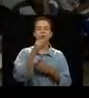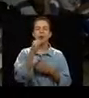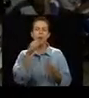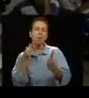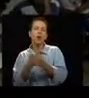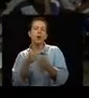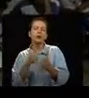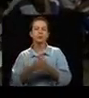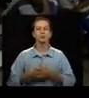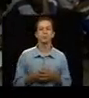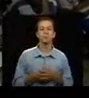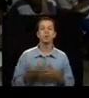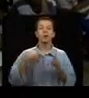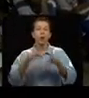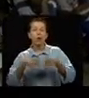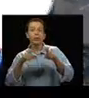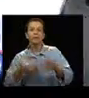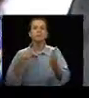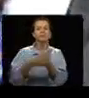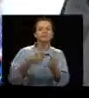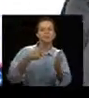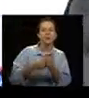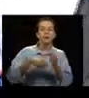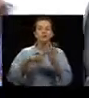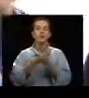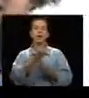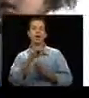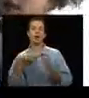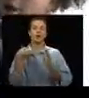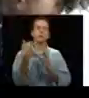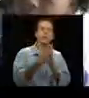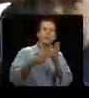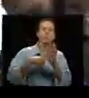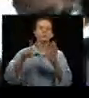fato de ser uma coisa mais próxima da gente.